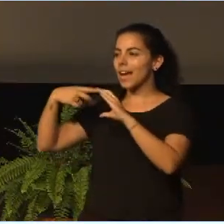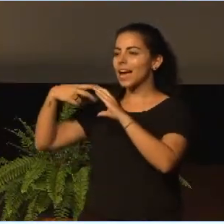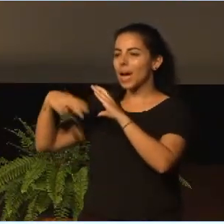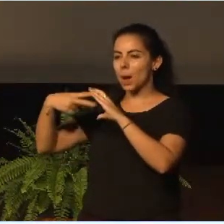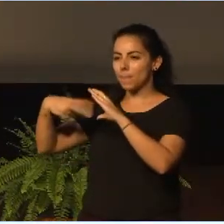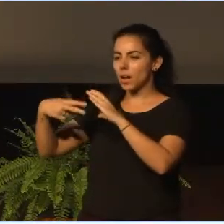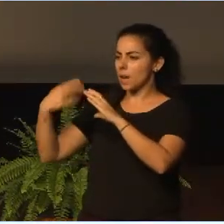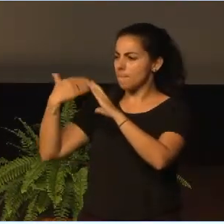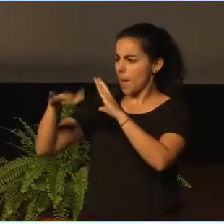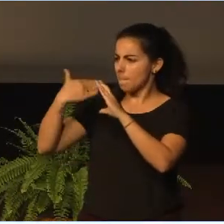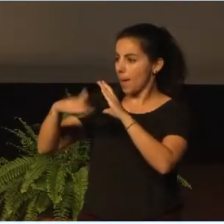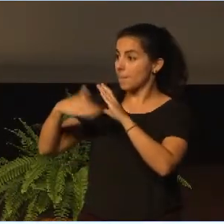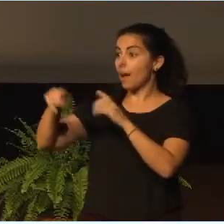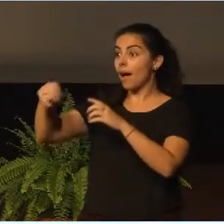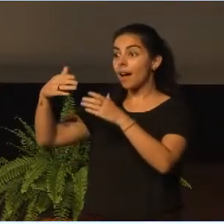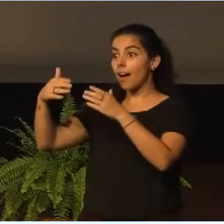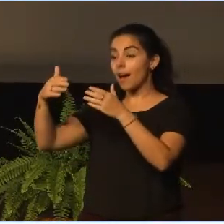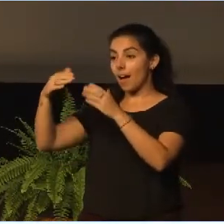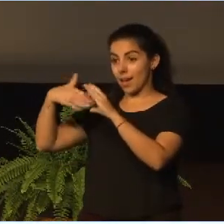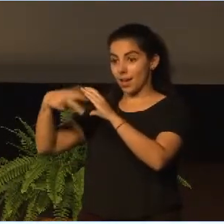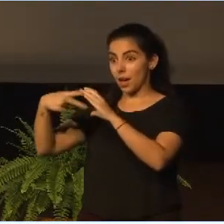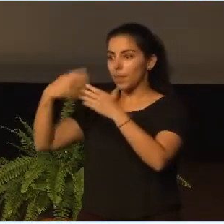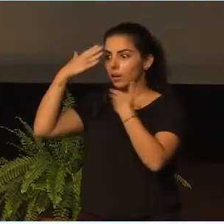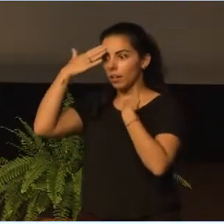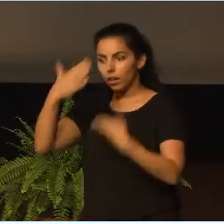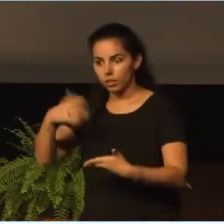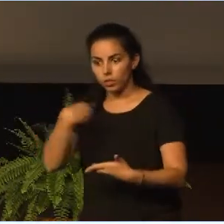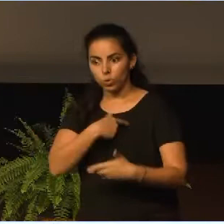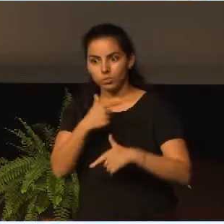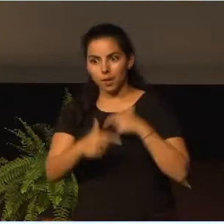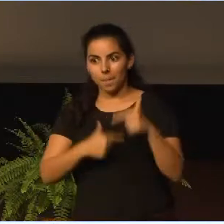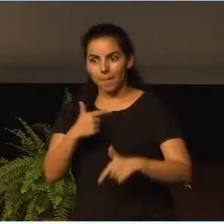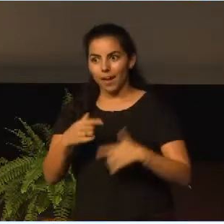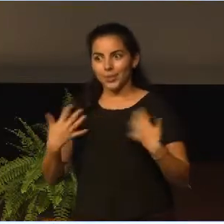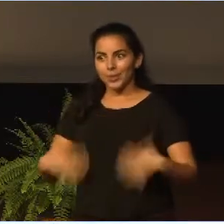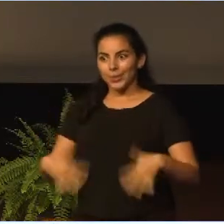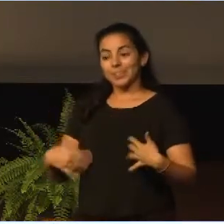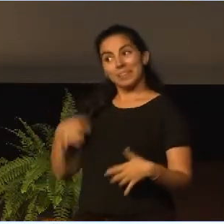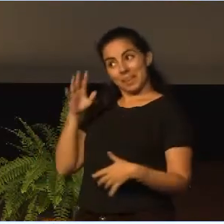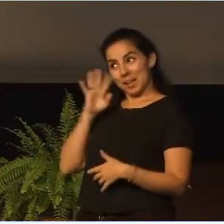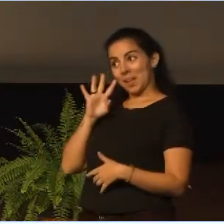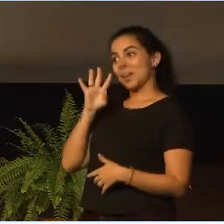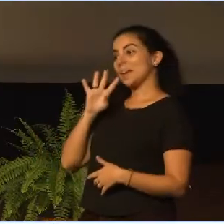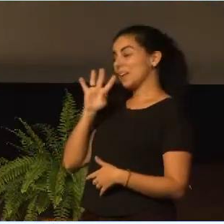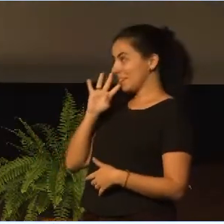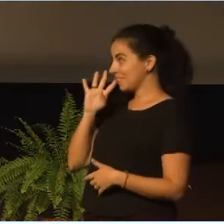carta agradecendo o trabalho, e a gente falou, porra, os caras reconheceram o trabalho. Show, né?